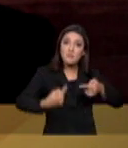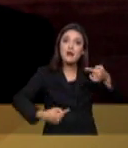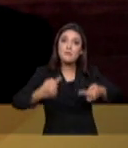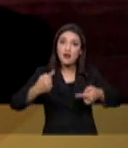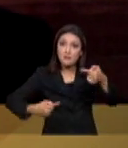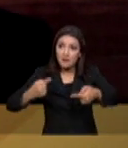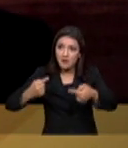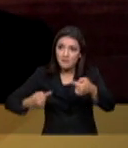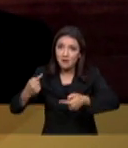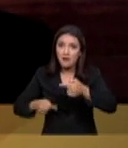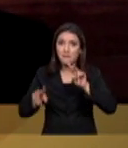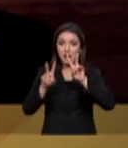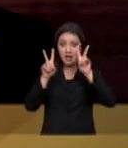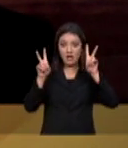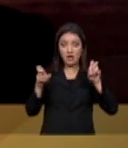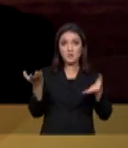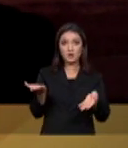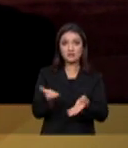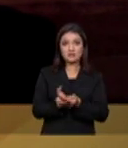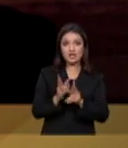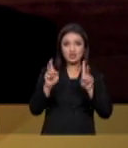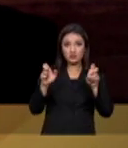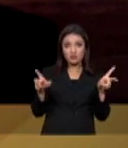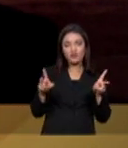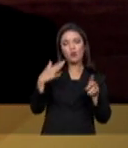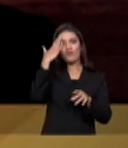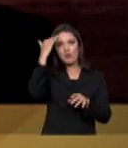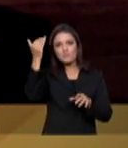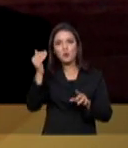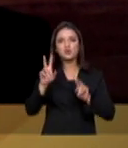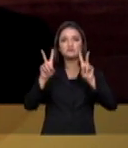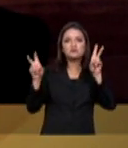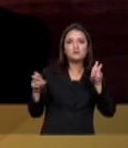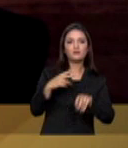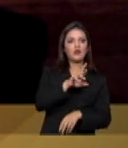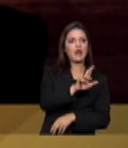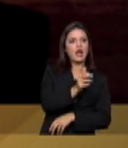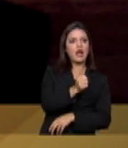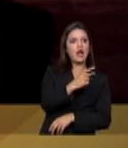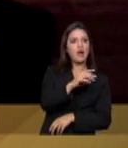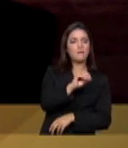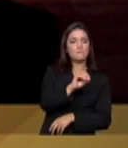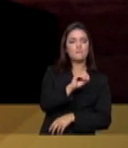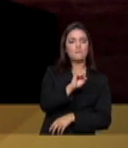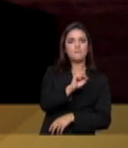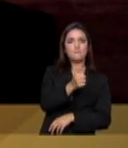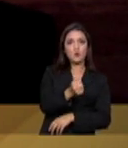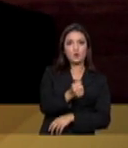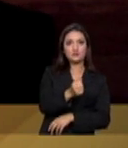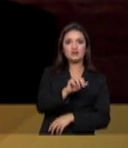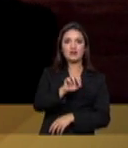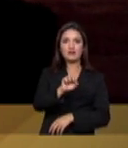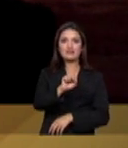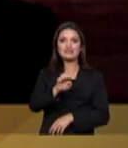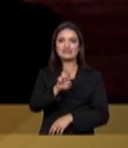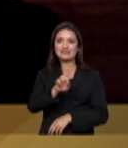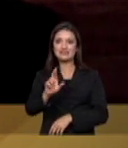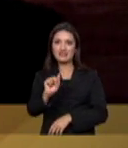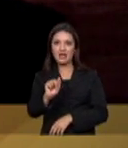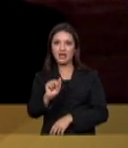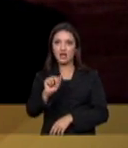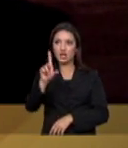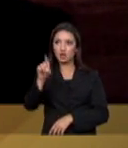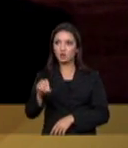caso raposa Serra do sol e na pele 388 útil decisão